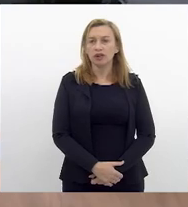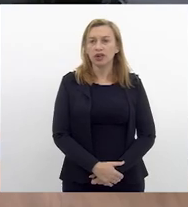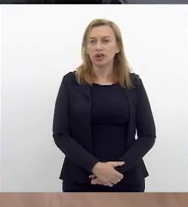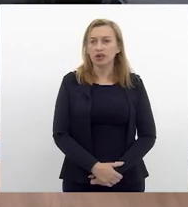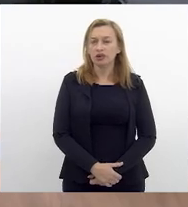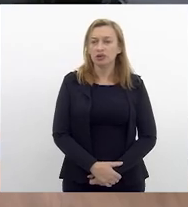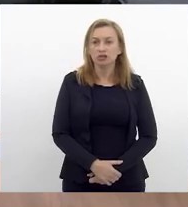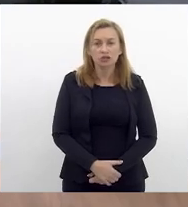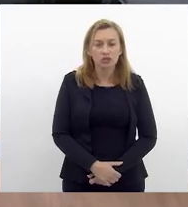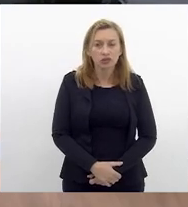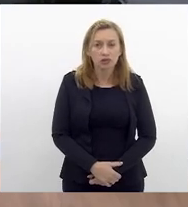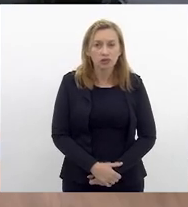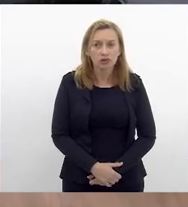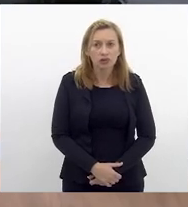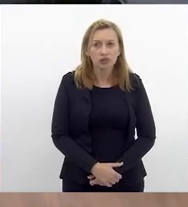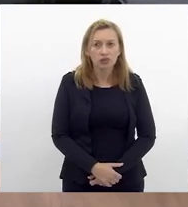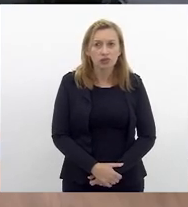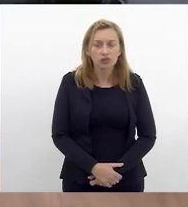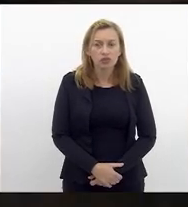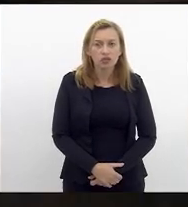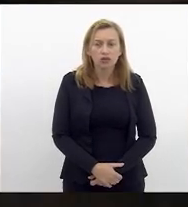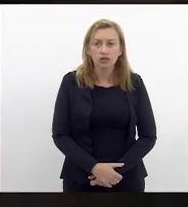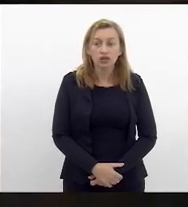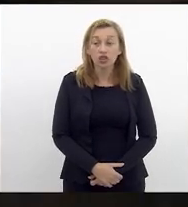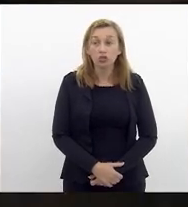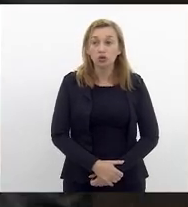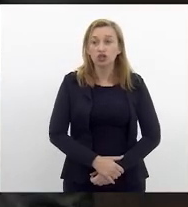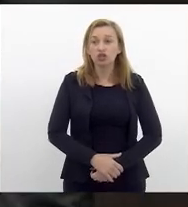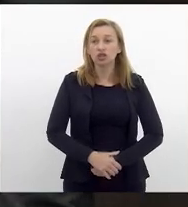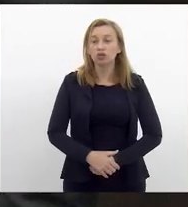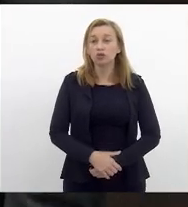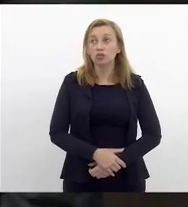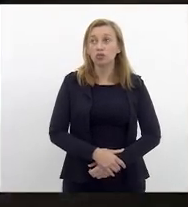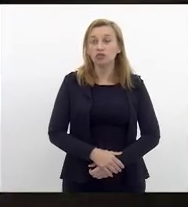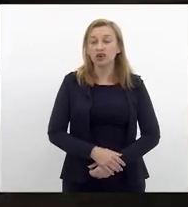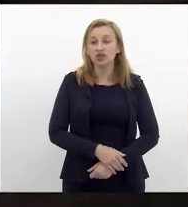Esse é do Rafael, não é isso? Isso. Voto sim.